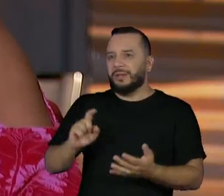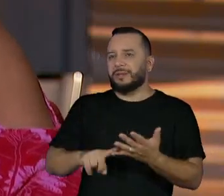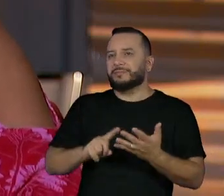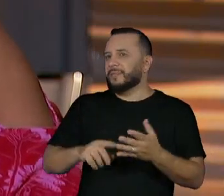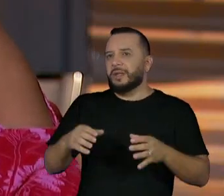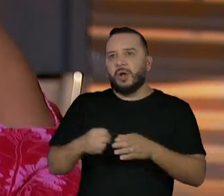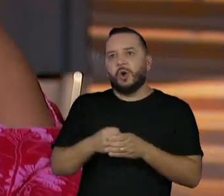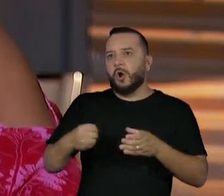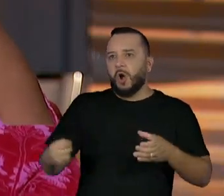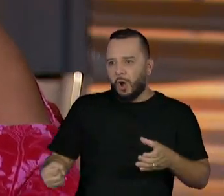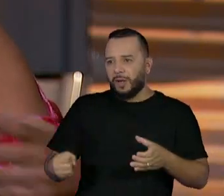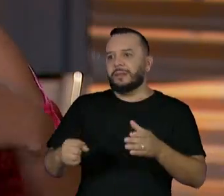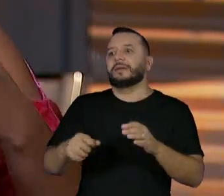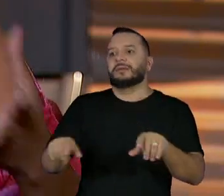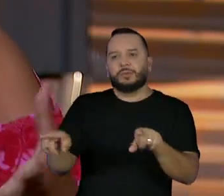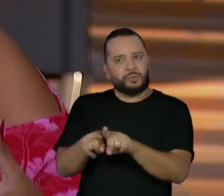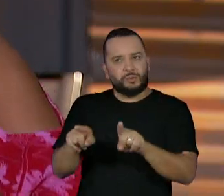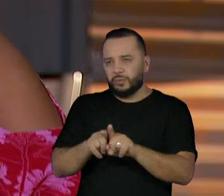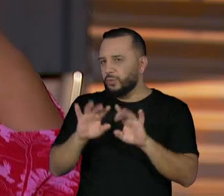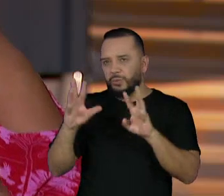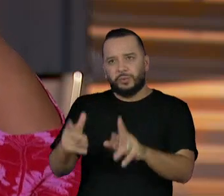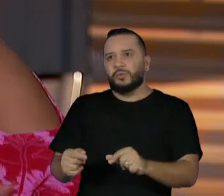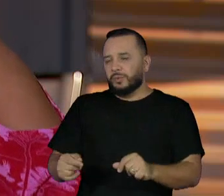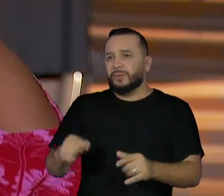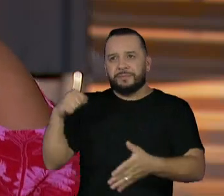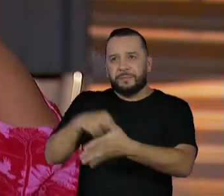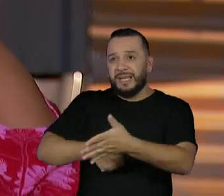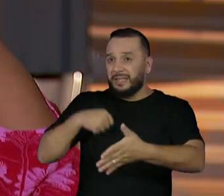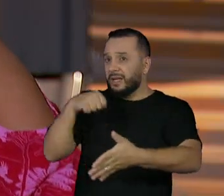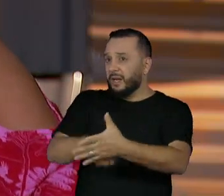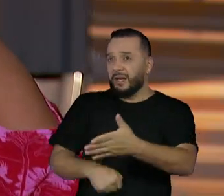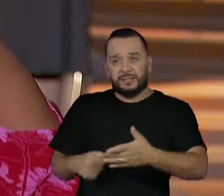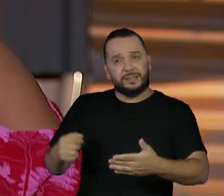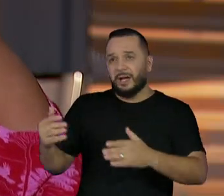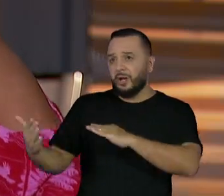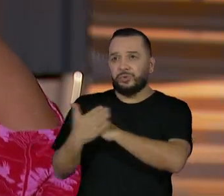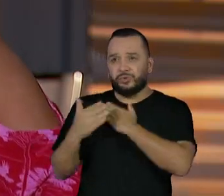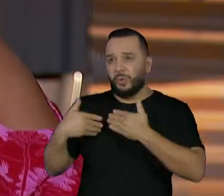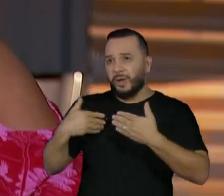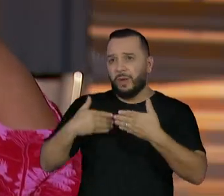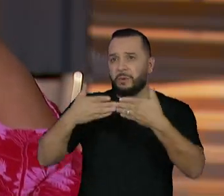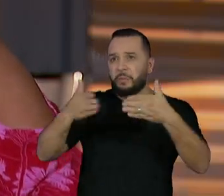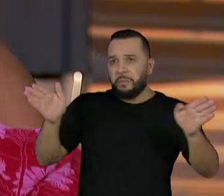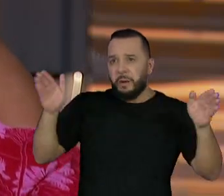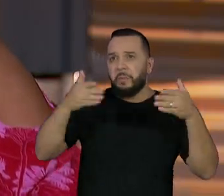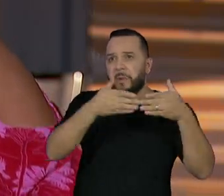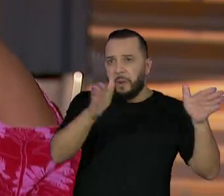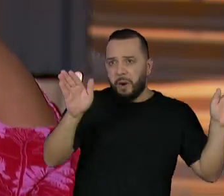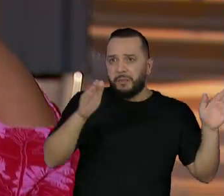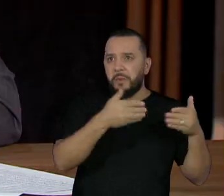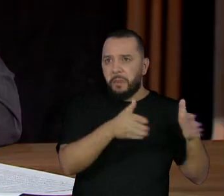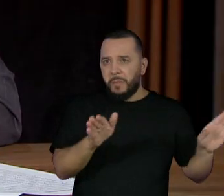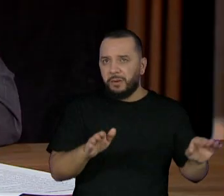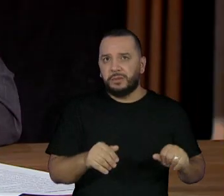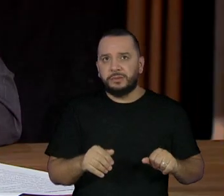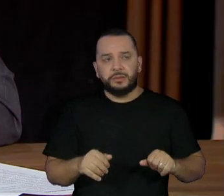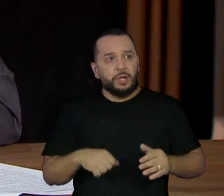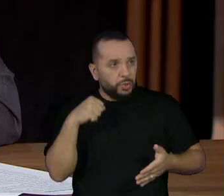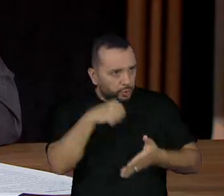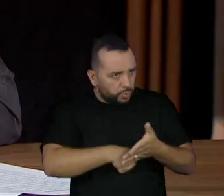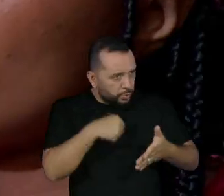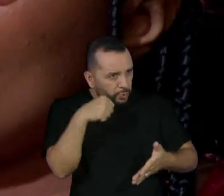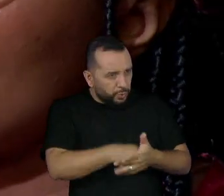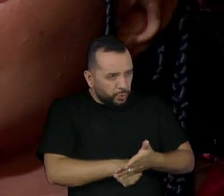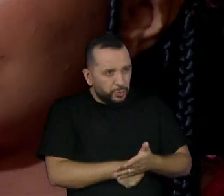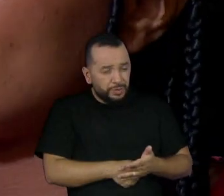é fundamental. E a militância também, de certa forma, porque a militância me abriu portas também. A luta vale a pena? A